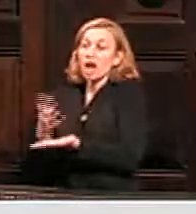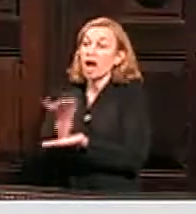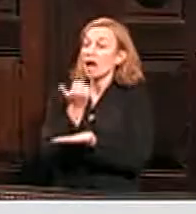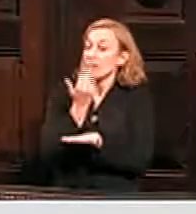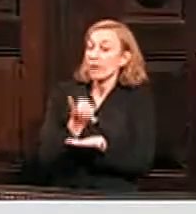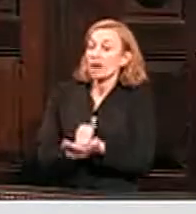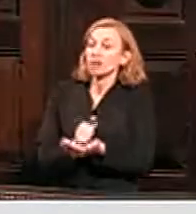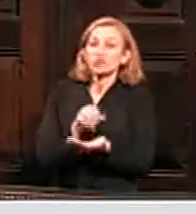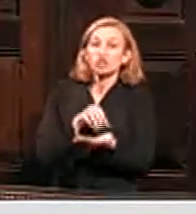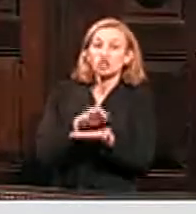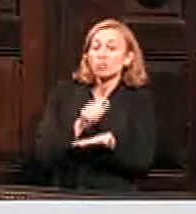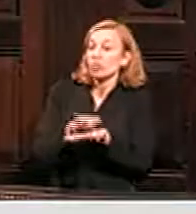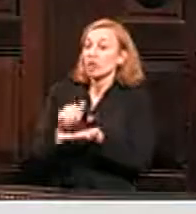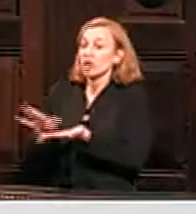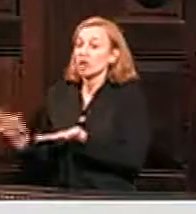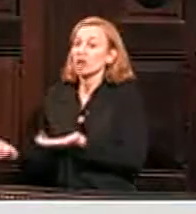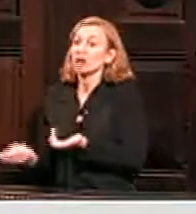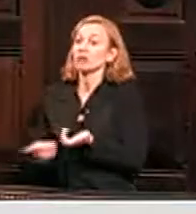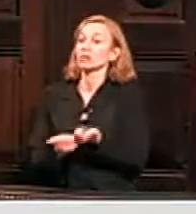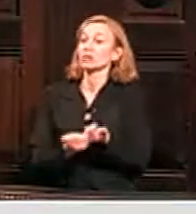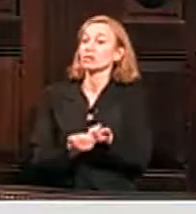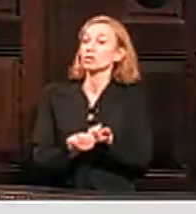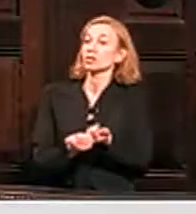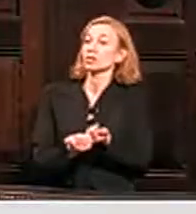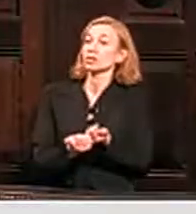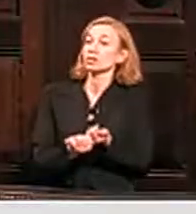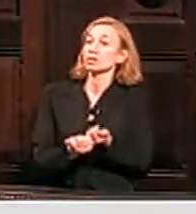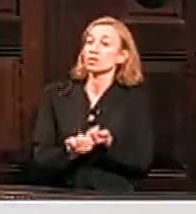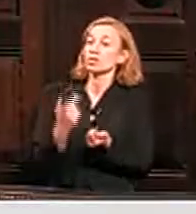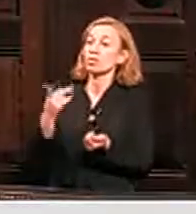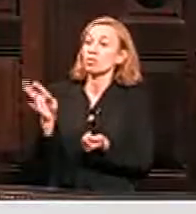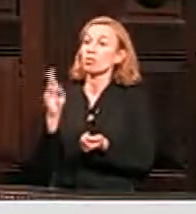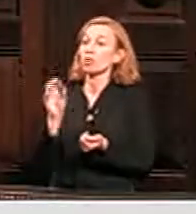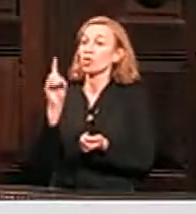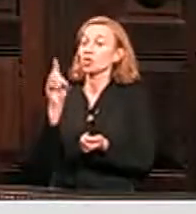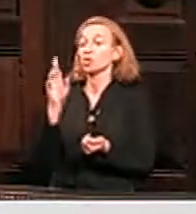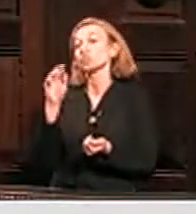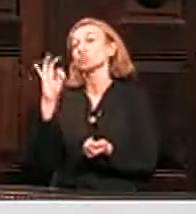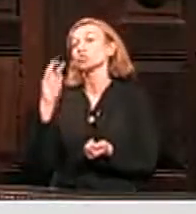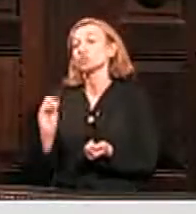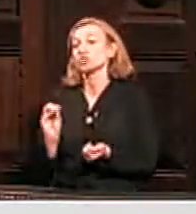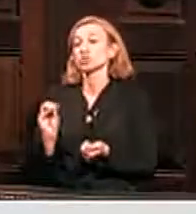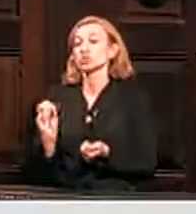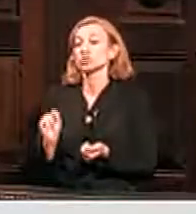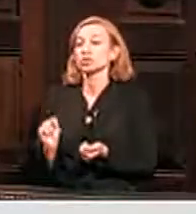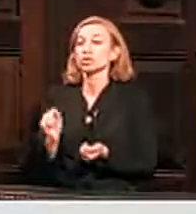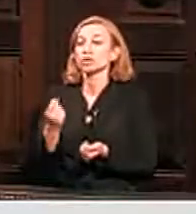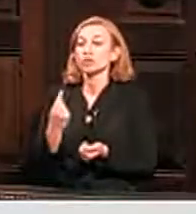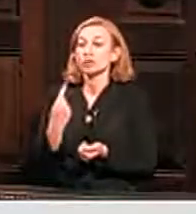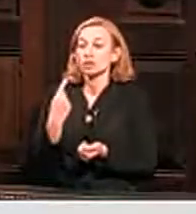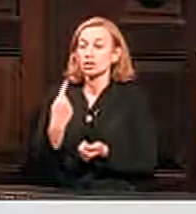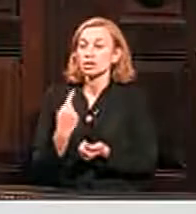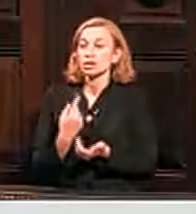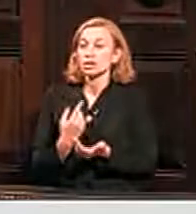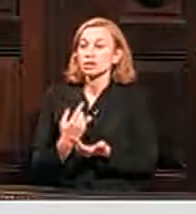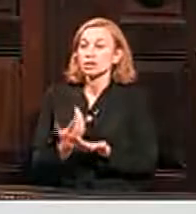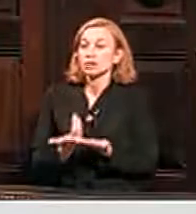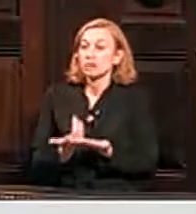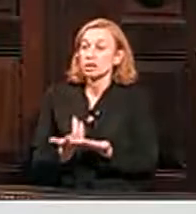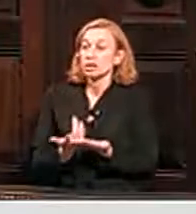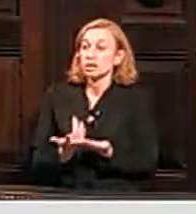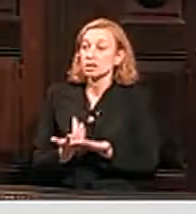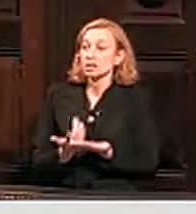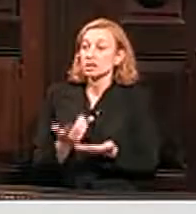sua produção e pelo fluxo de pessoas, está queimando permanentemente uma quantidade enorme de combustíveis